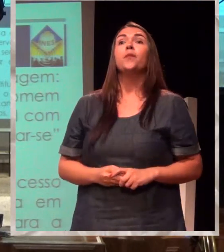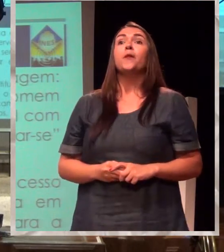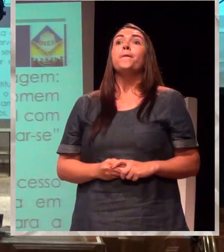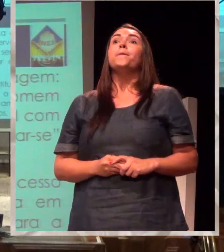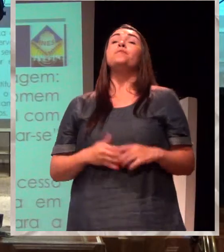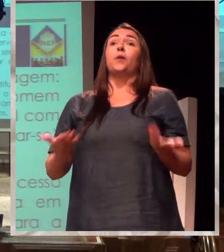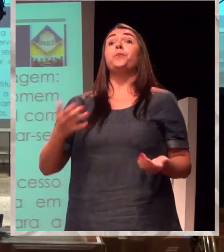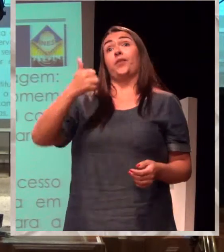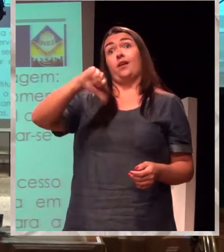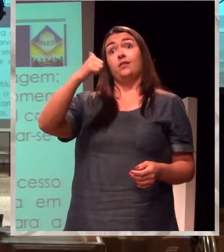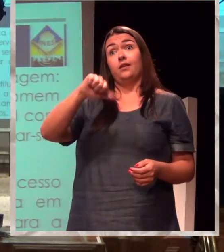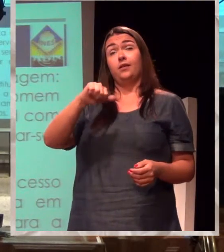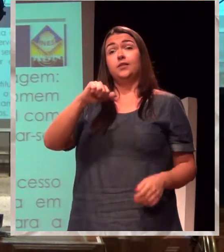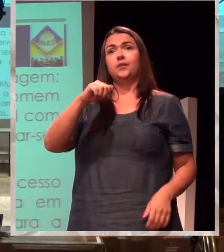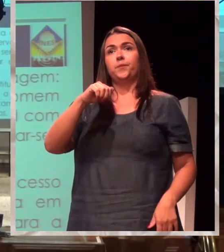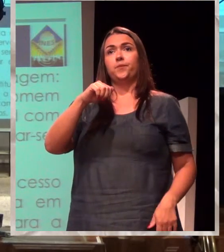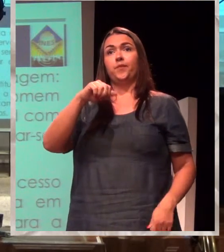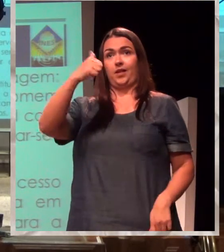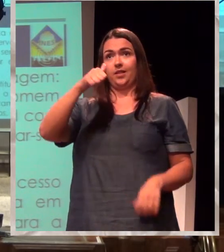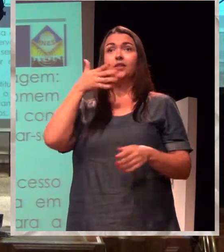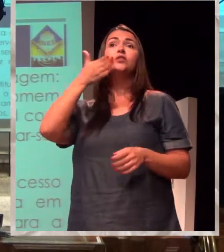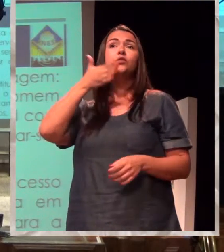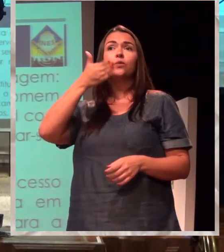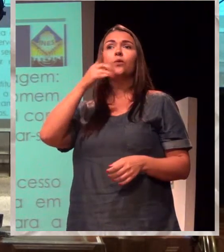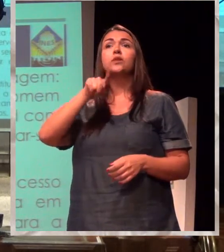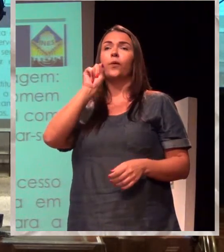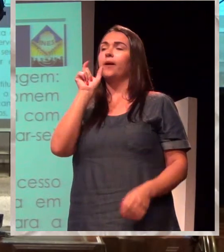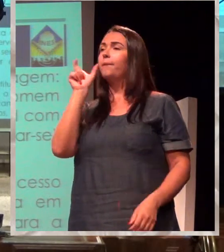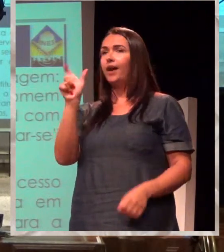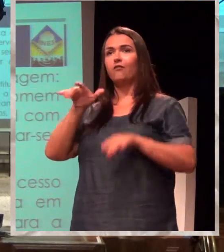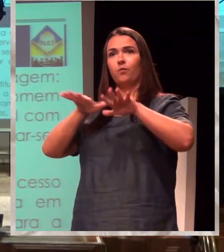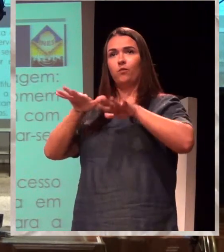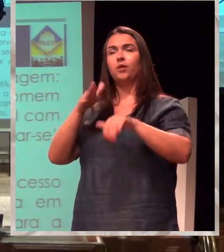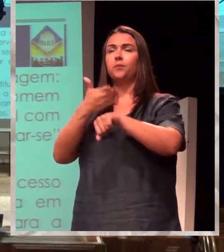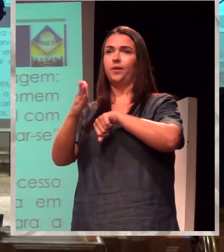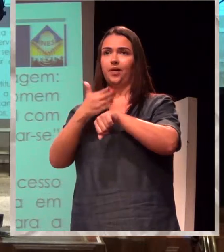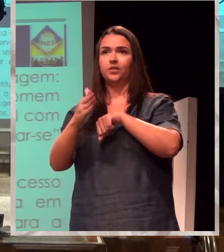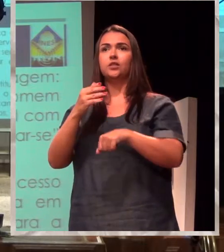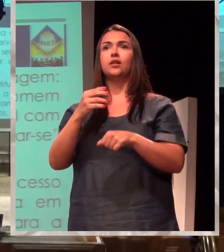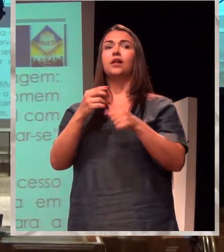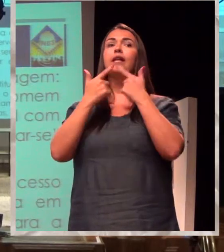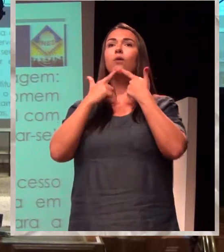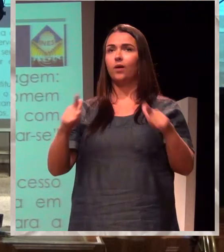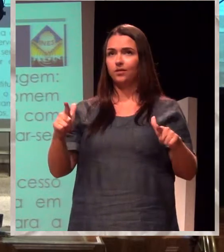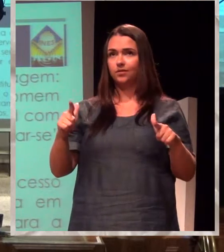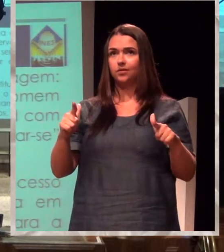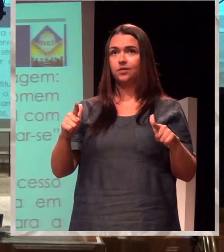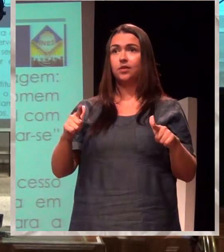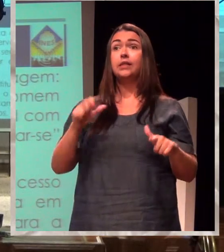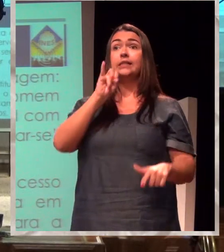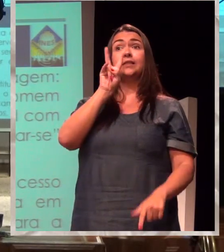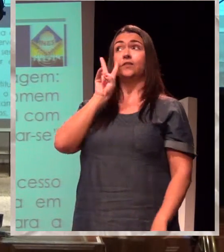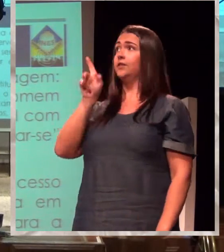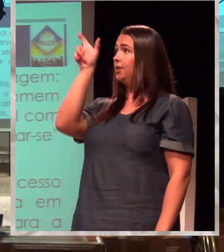Bom, a análise, então, essa análise do discurso, então, é palavra em movimento, é prática de linguagem. Então, se observa o